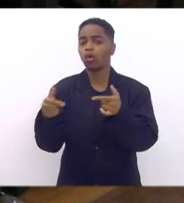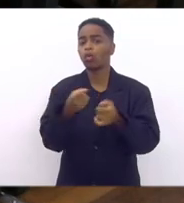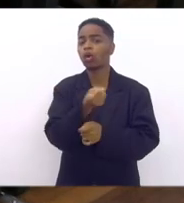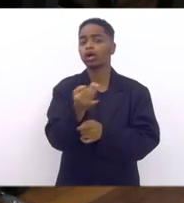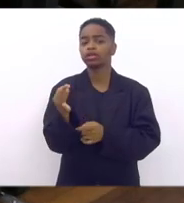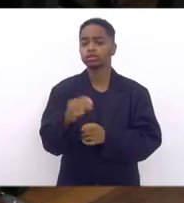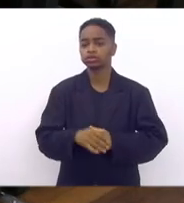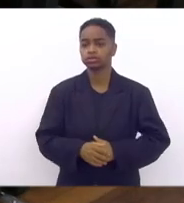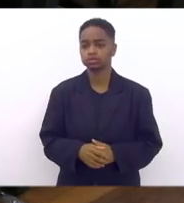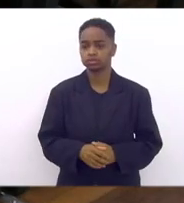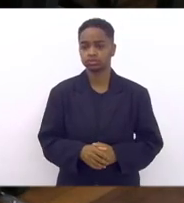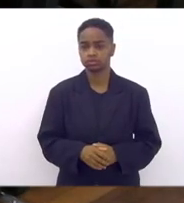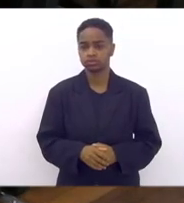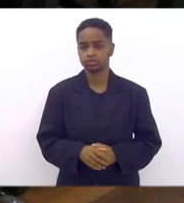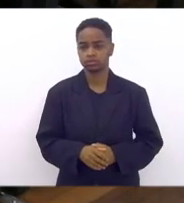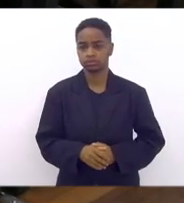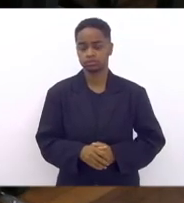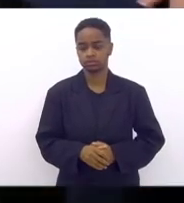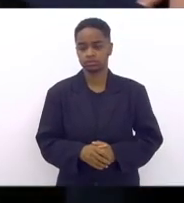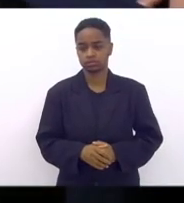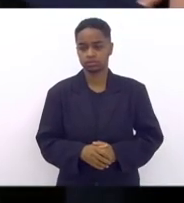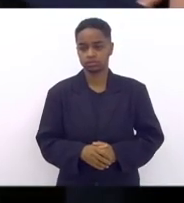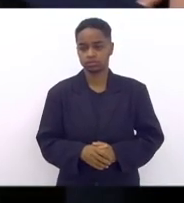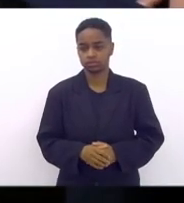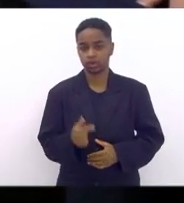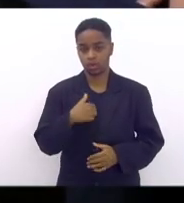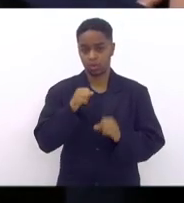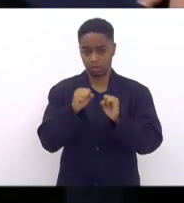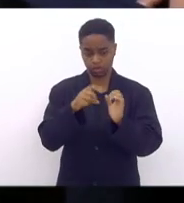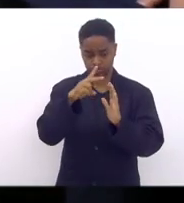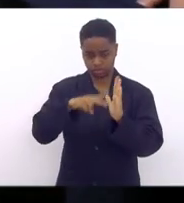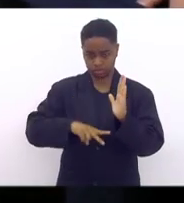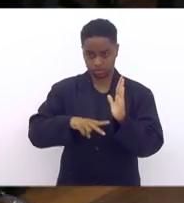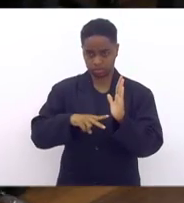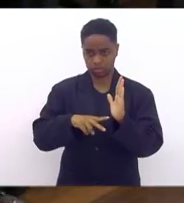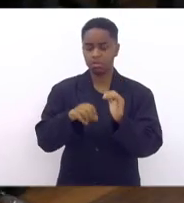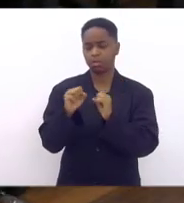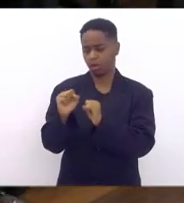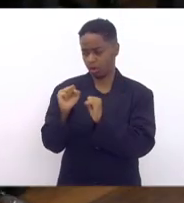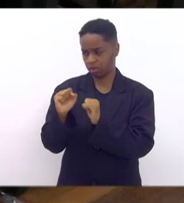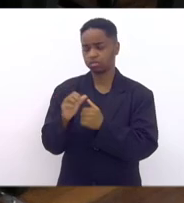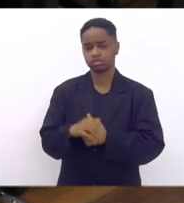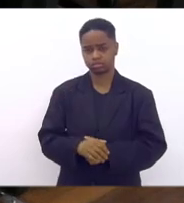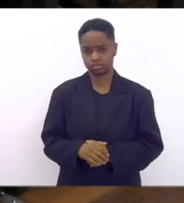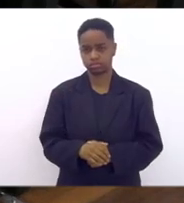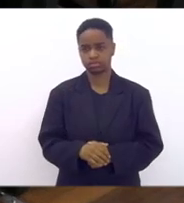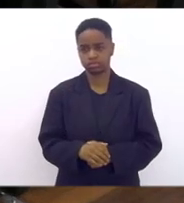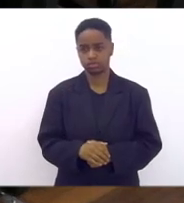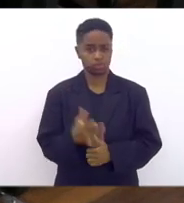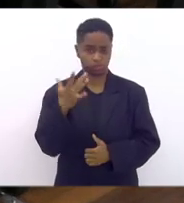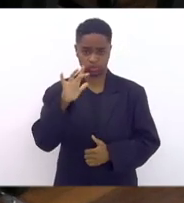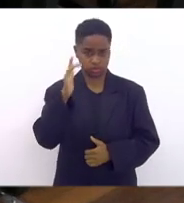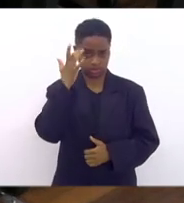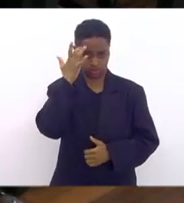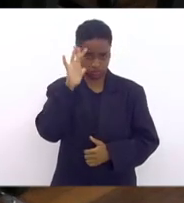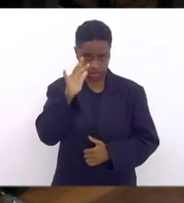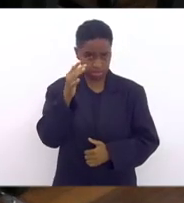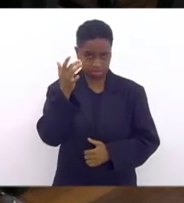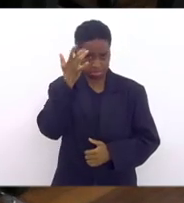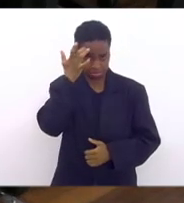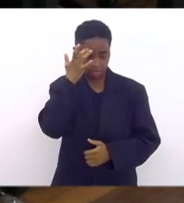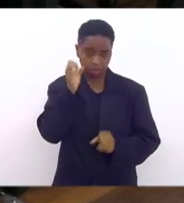quantas vezes posso pegar uma cola aqui pode pegar Cola eu deixo tu não sabe de cabeça eu pego a cola